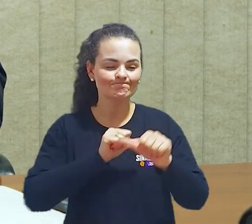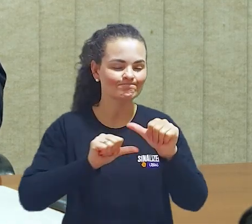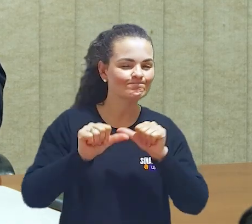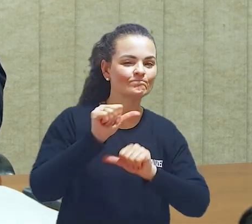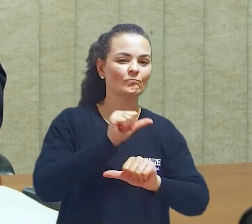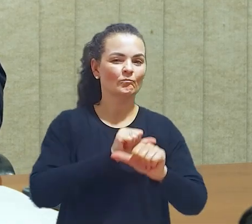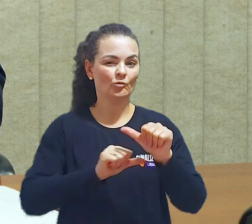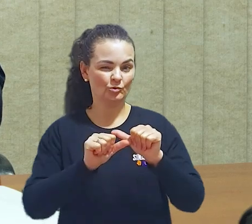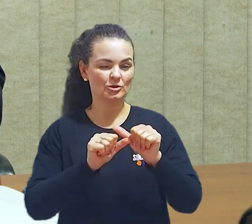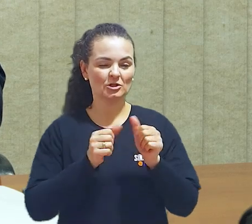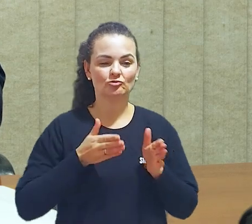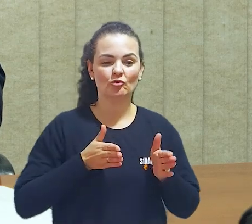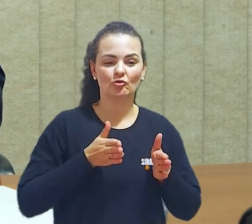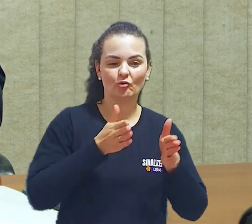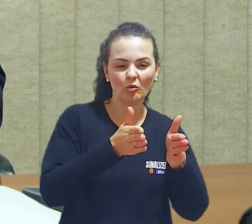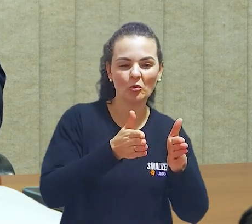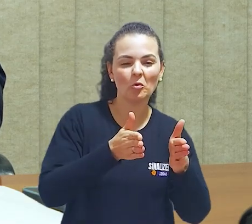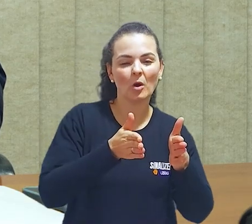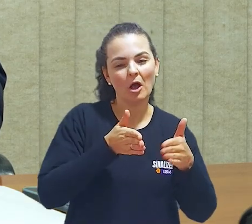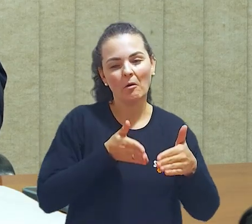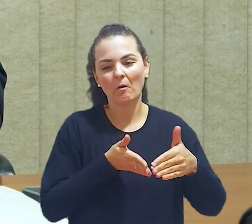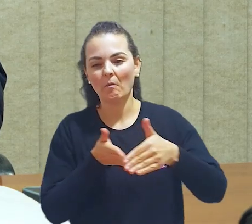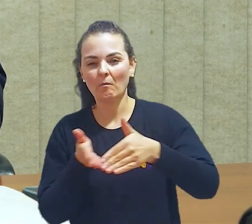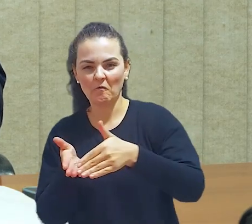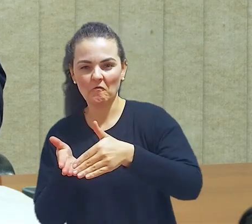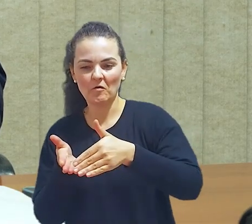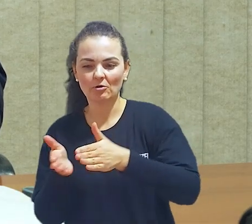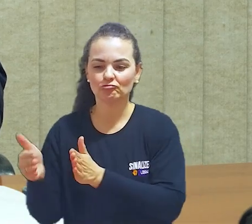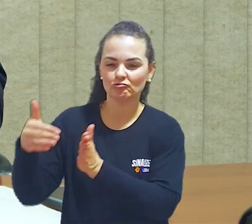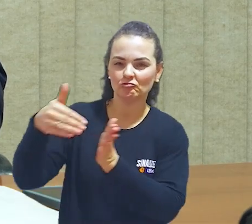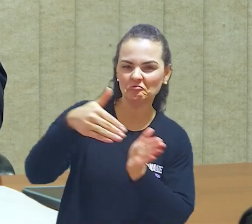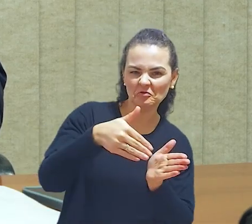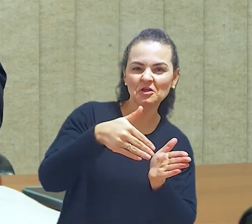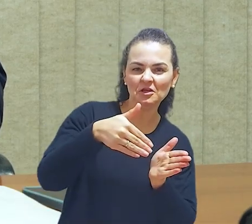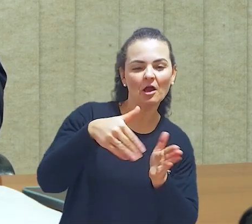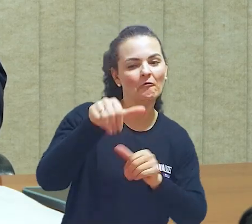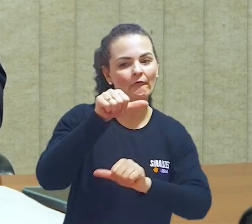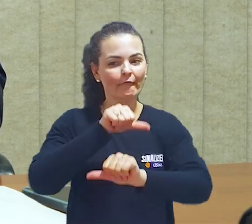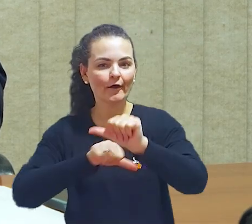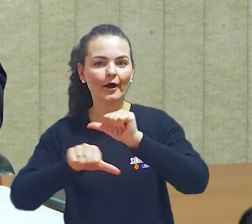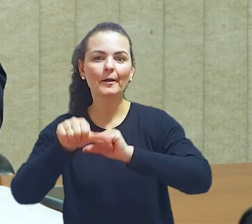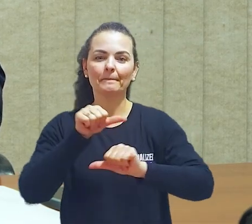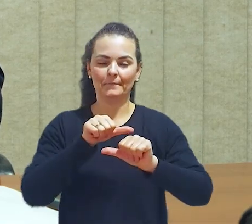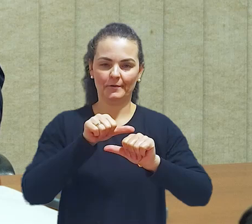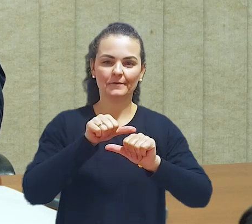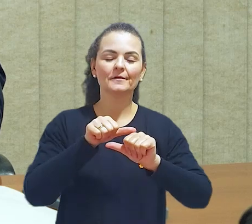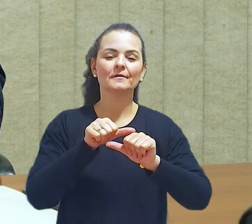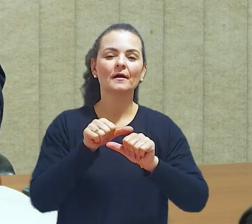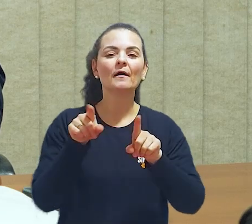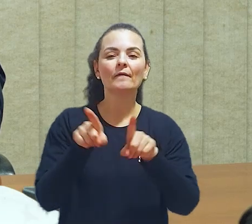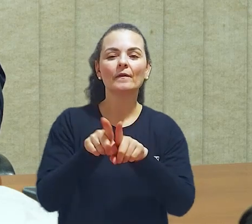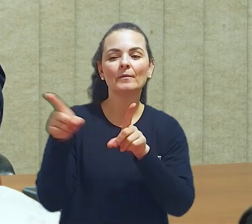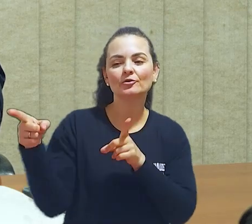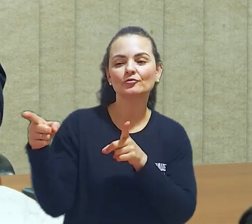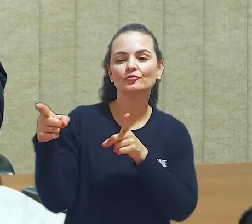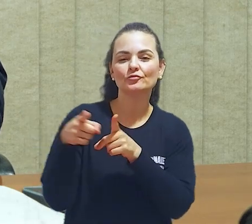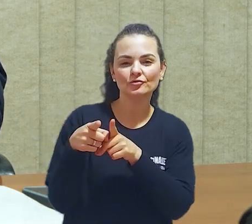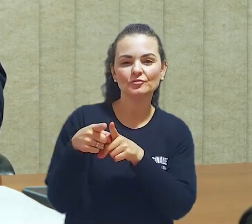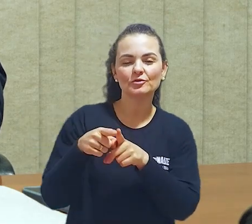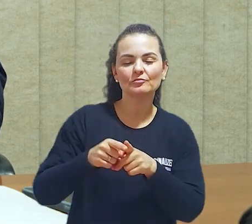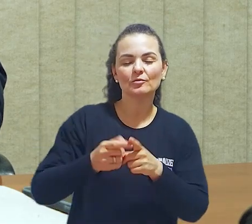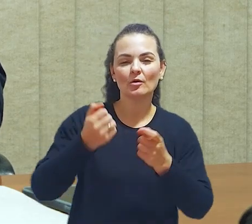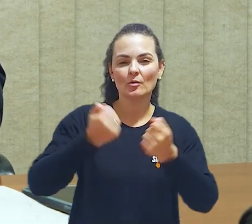de vias, né, de sentidos de vias, ou até mesmo suprimindo estacionamento e